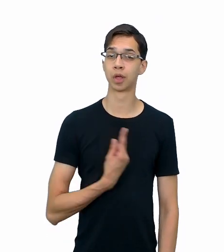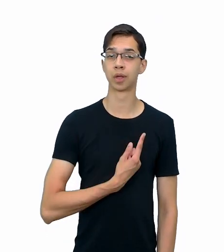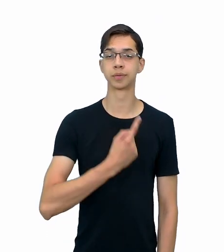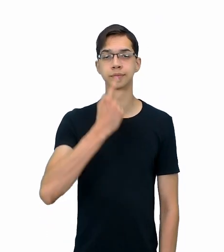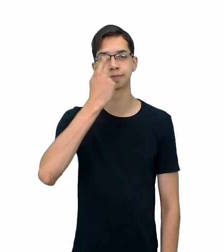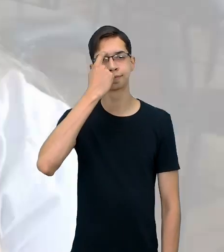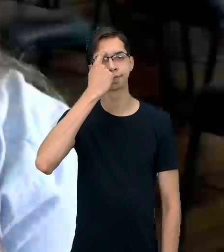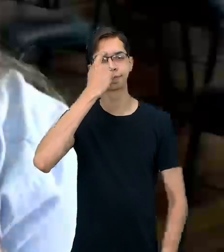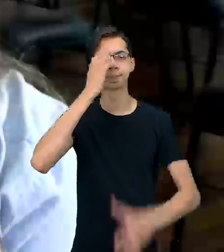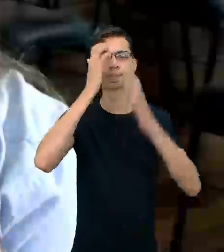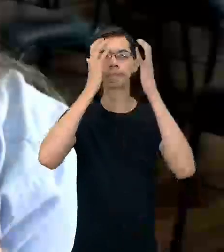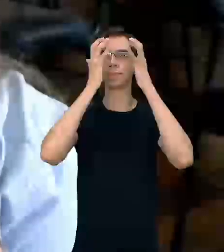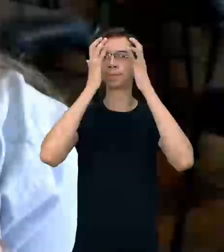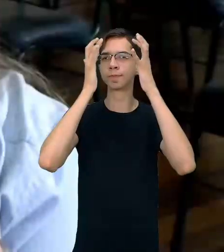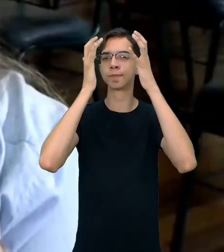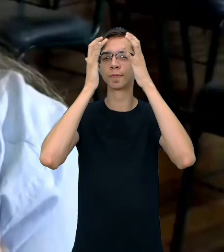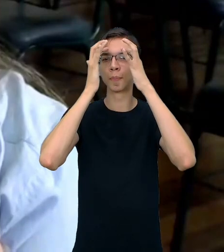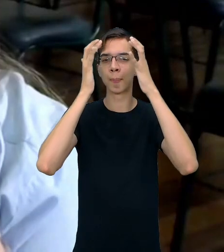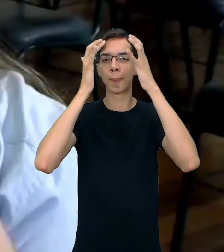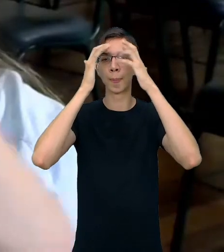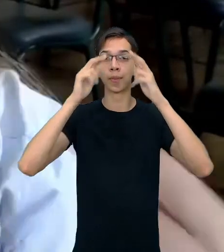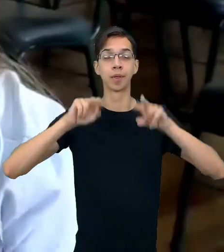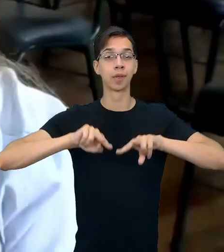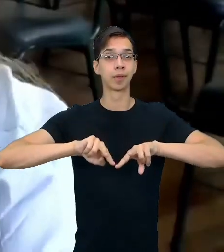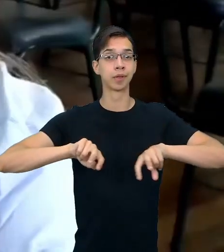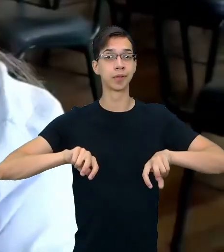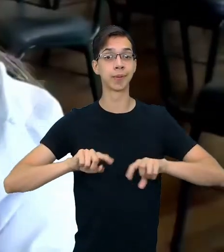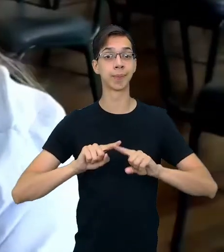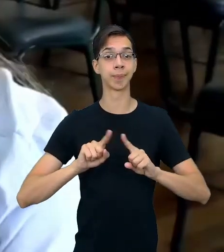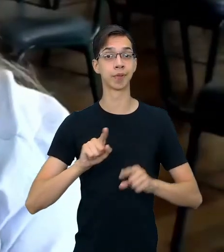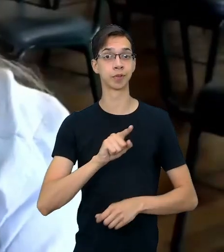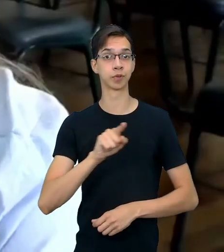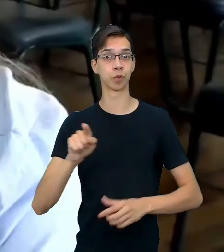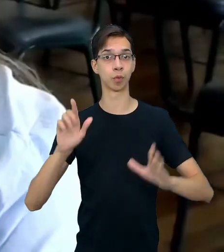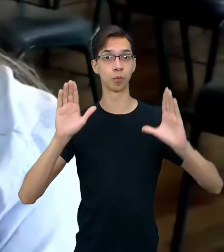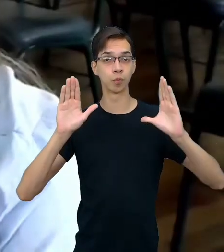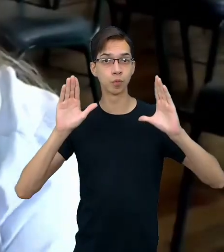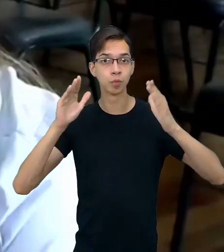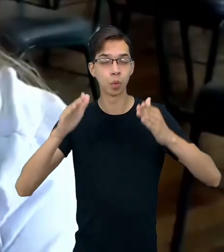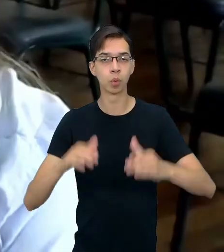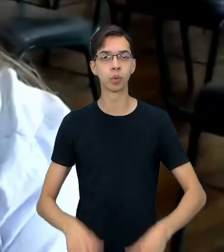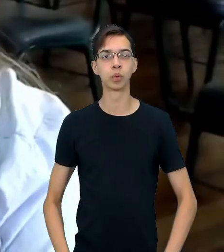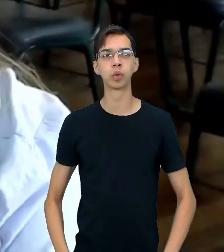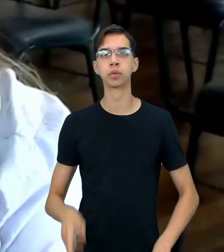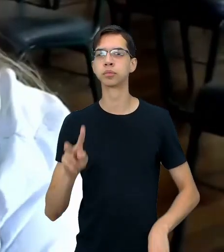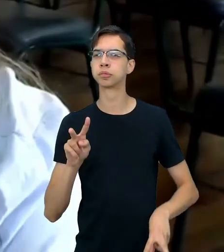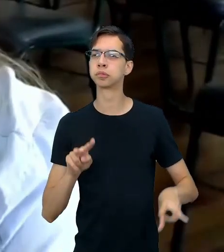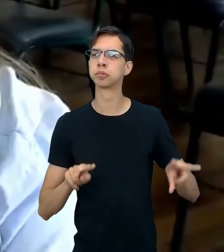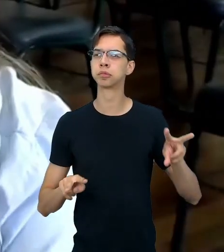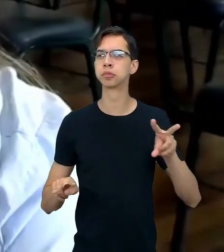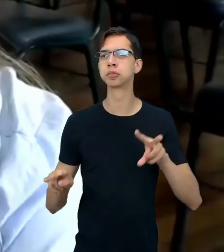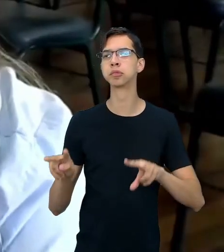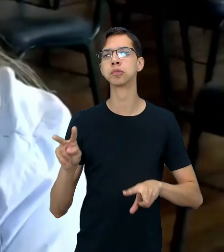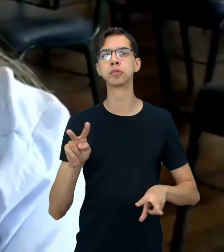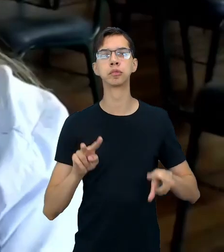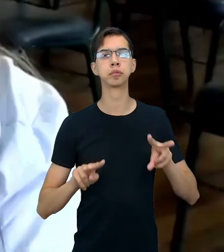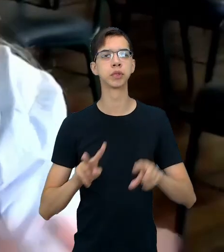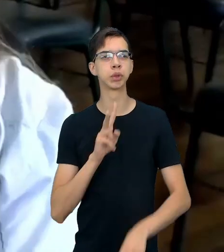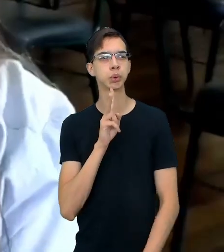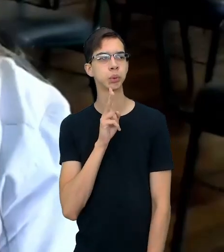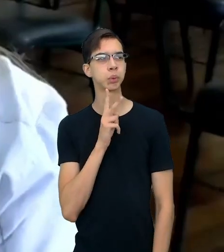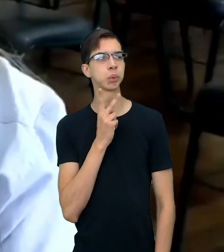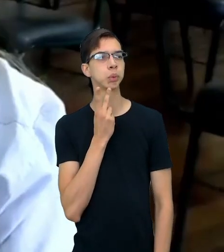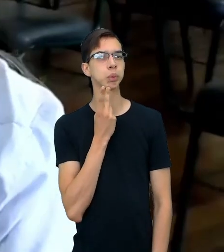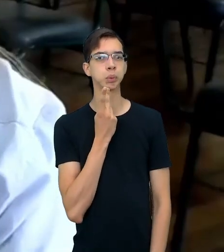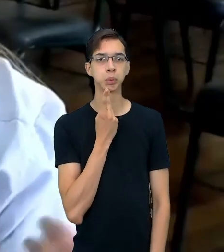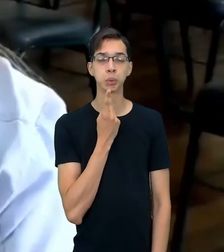aí, só que com foco no reconhecimento, na análise. Muito obrigada, né? Então, nos